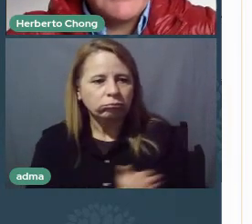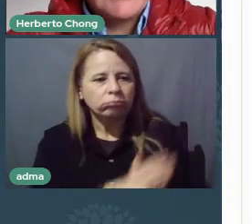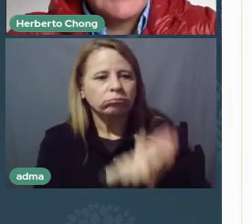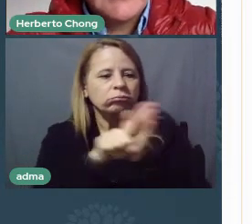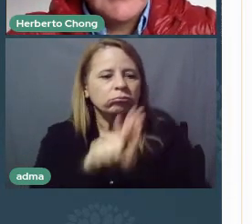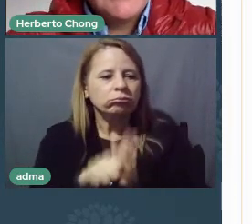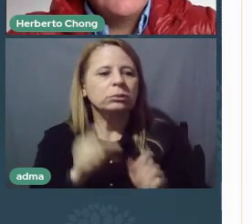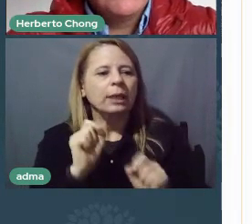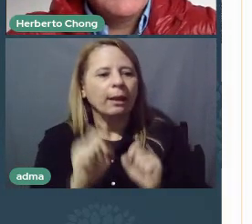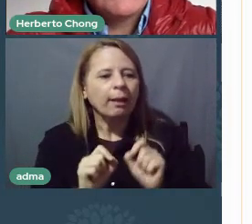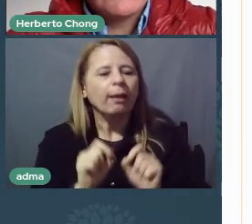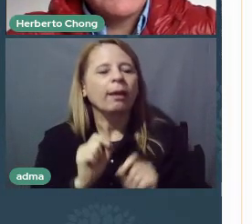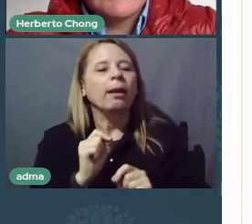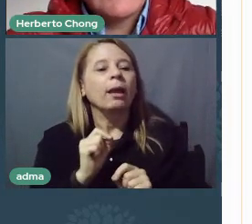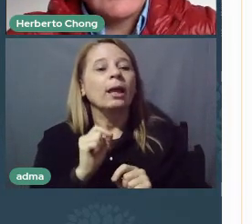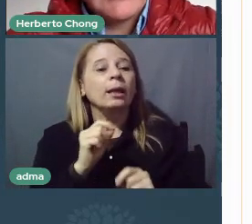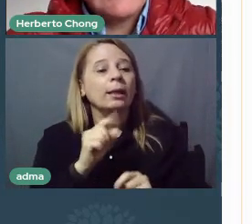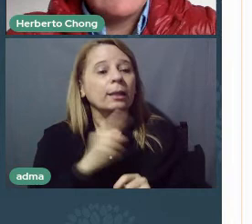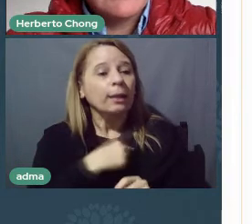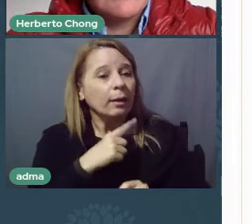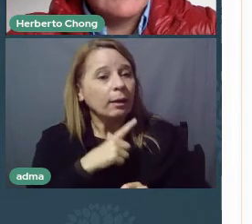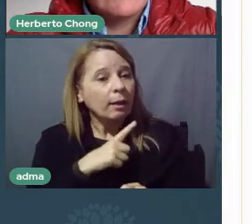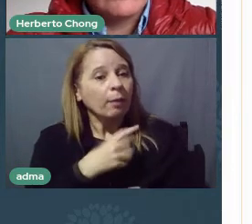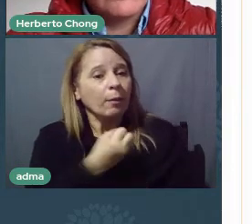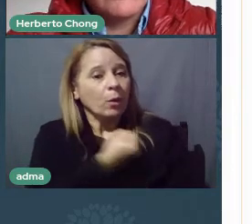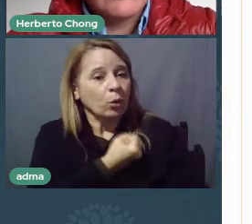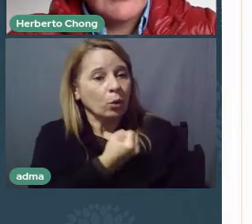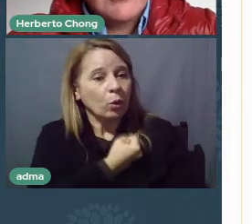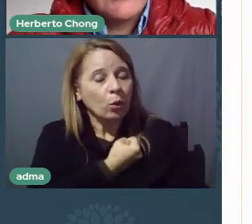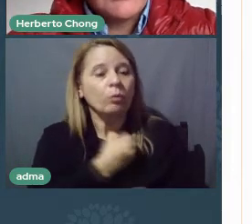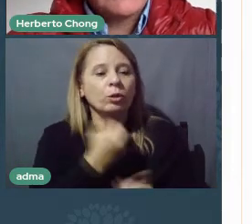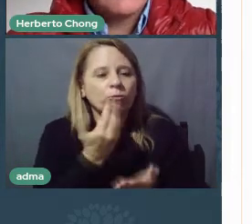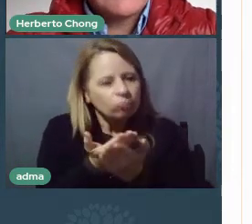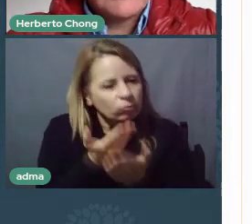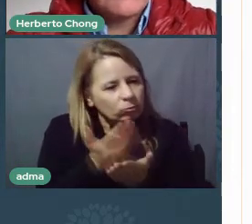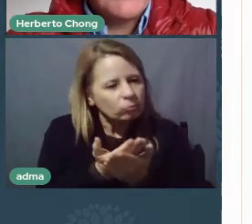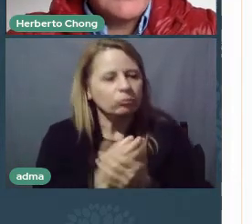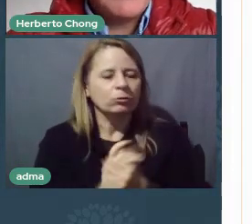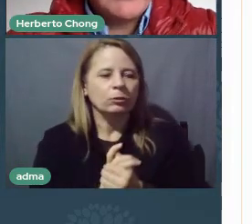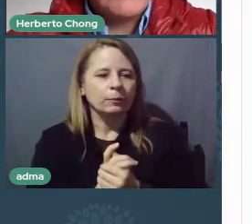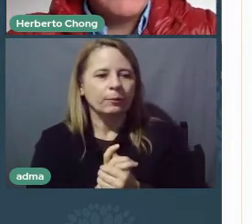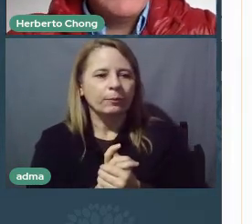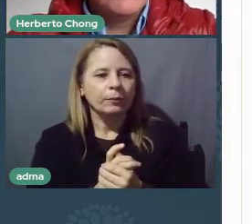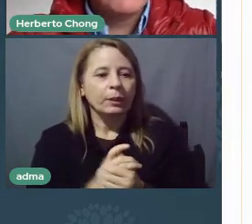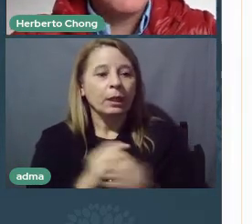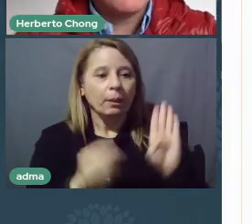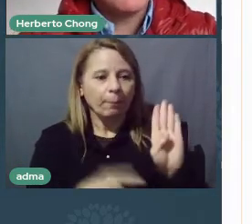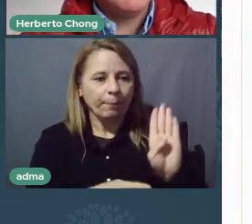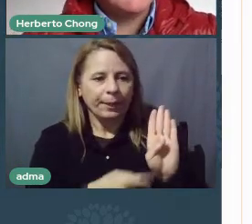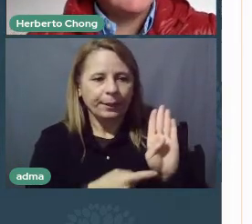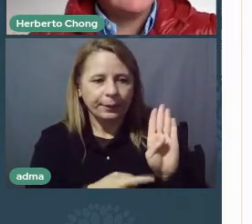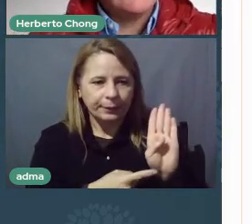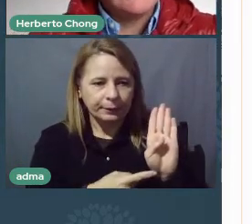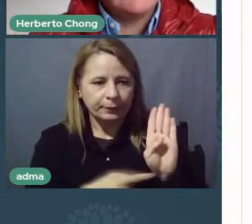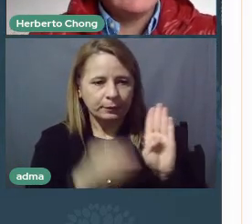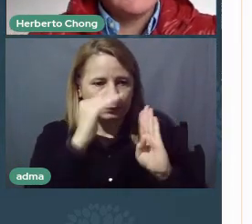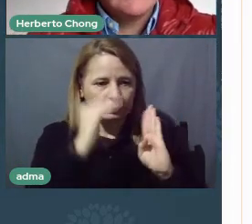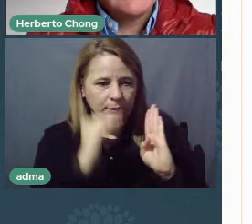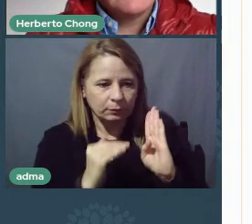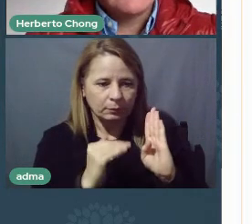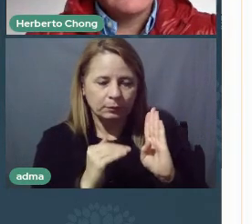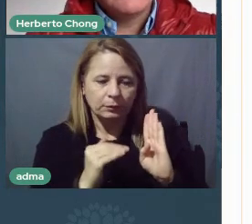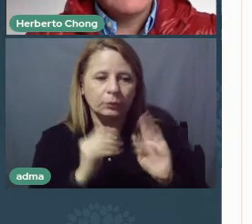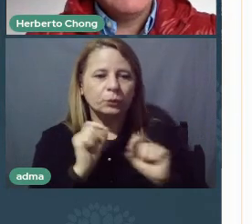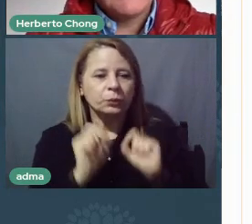foi feita, e números substanciais de grandes estudos. Já como categoria B, eu diminuo um pouco a minha